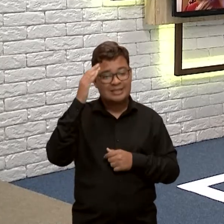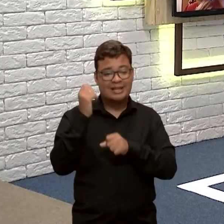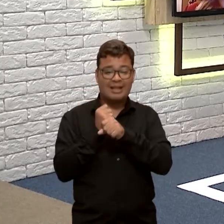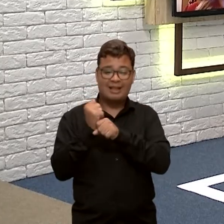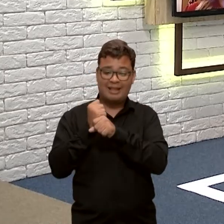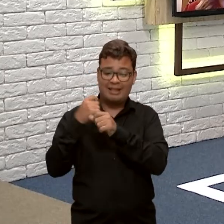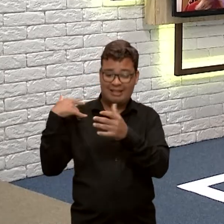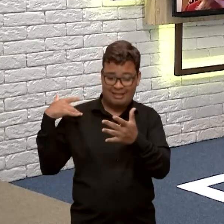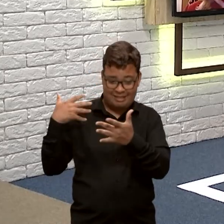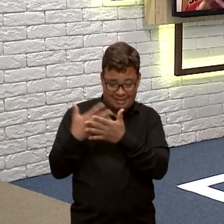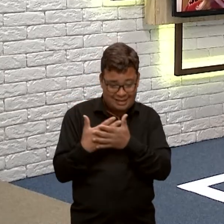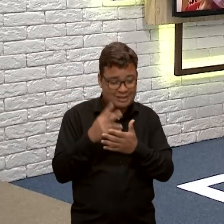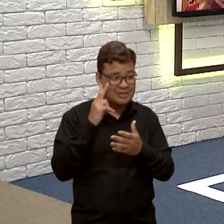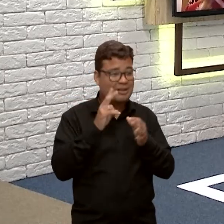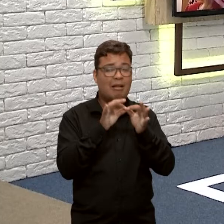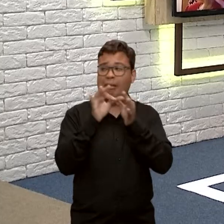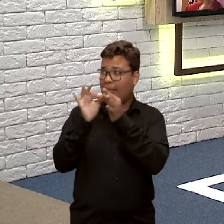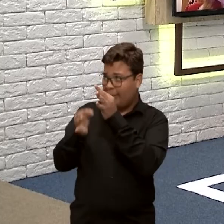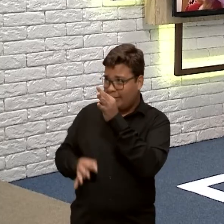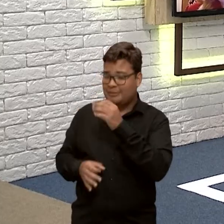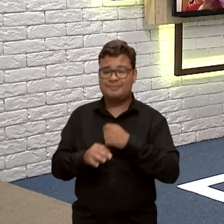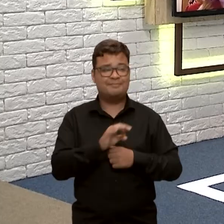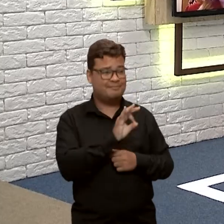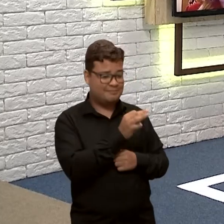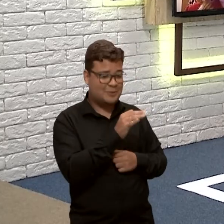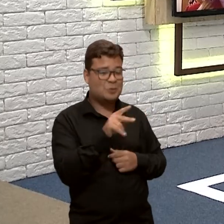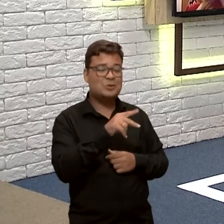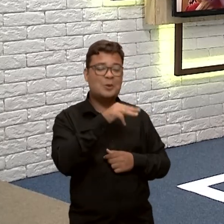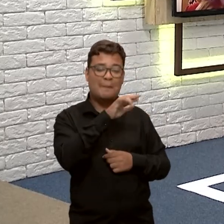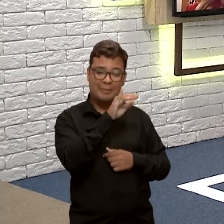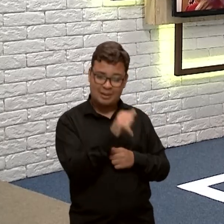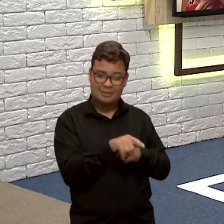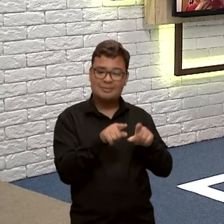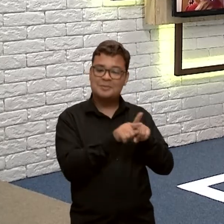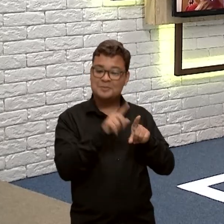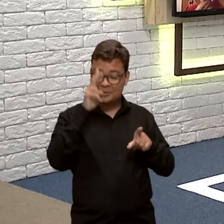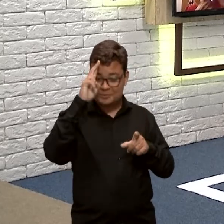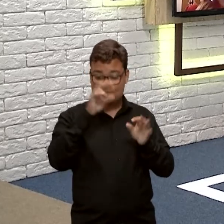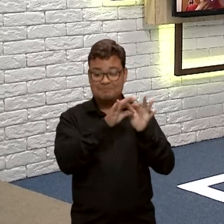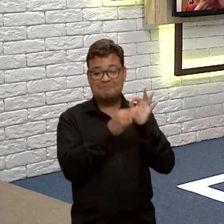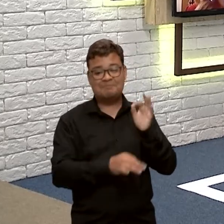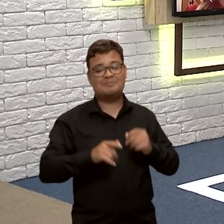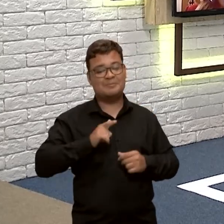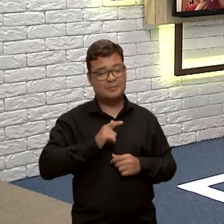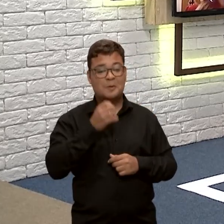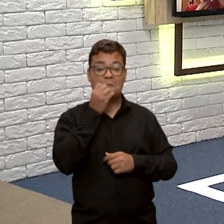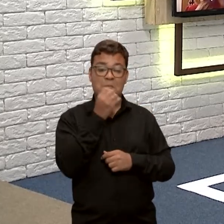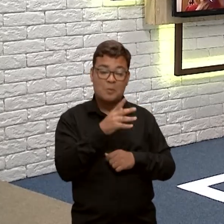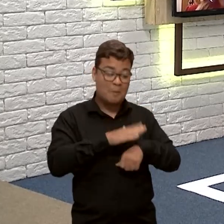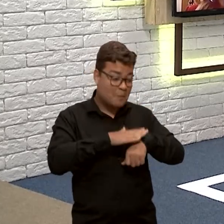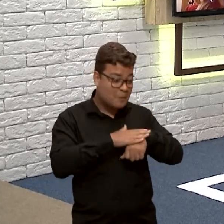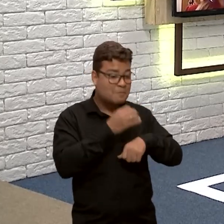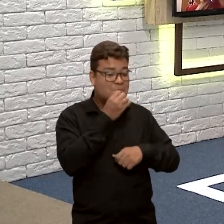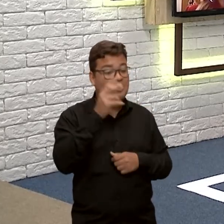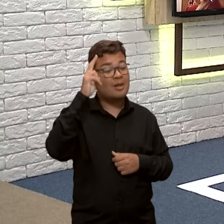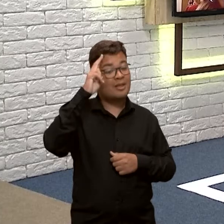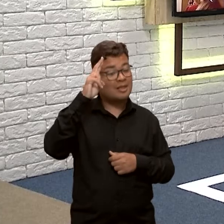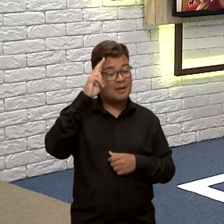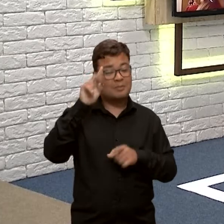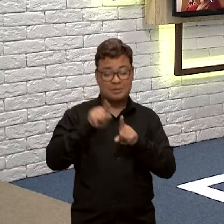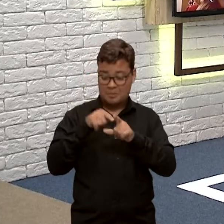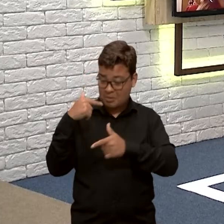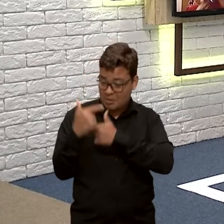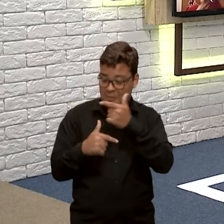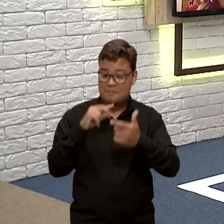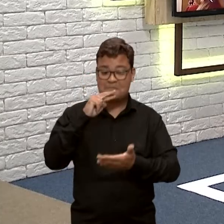de história, assim como a professora Miriam também, e é muito bom a gente poder relembrar esses bons momentos, a gente ser reconhecido pelo